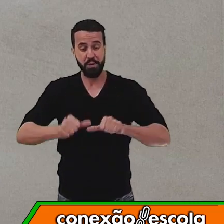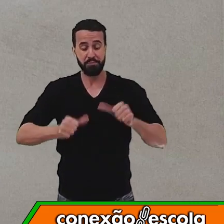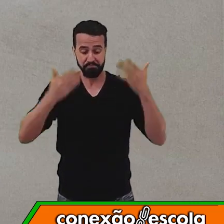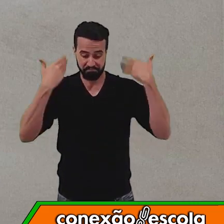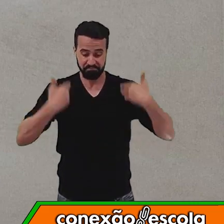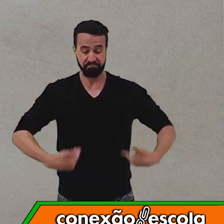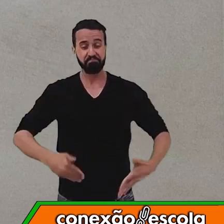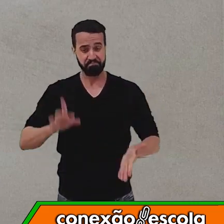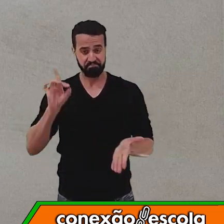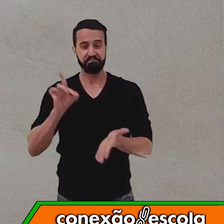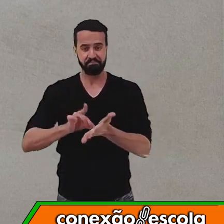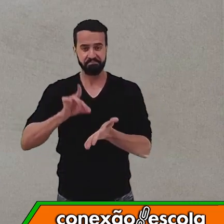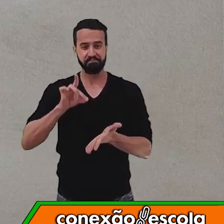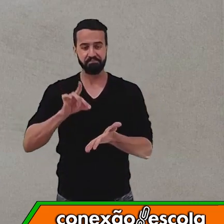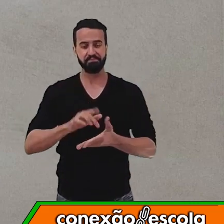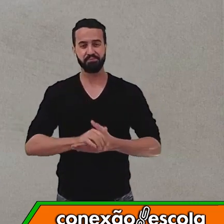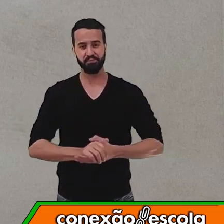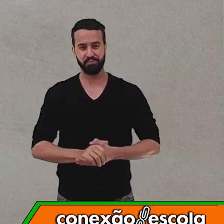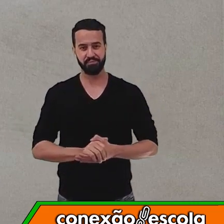real.